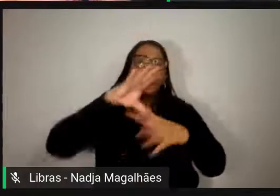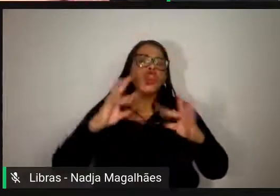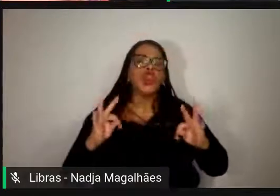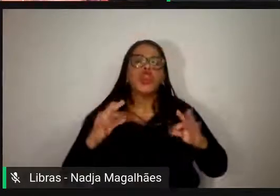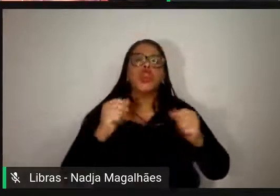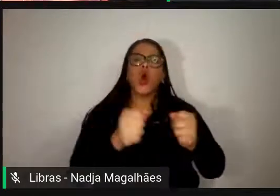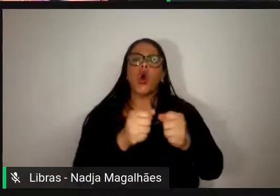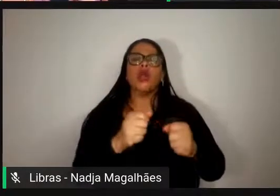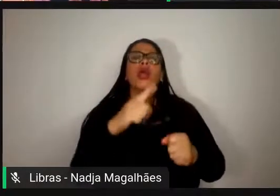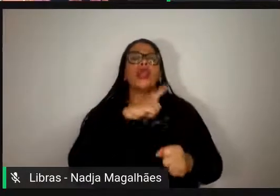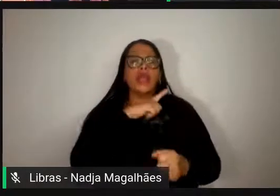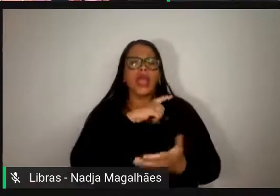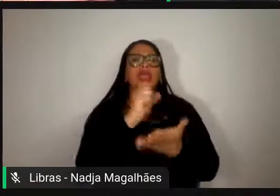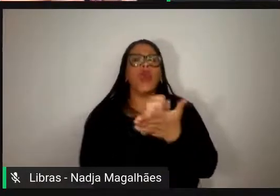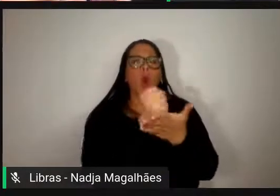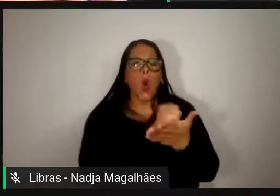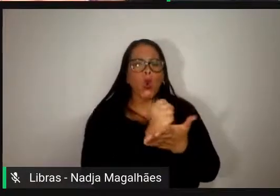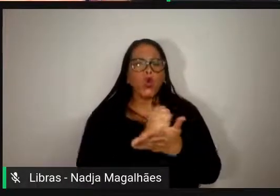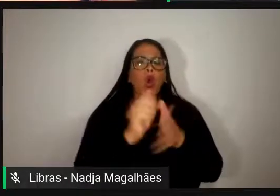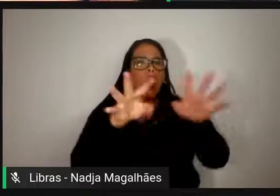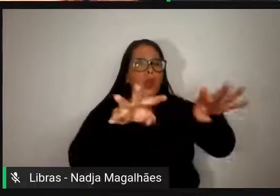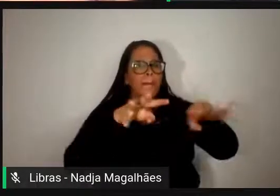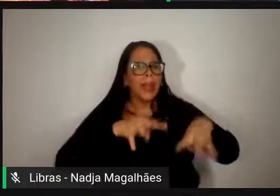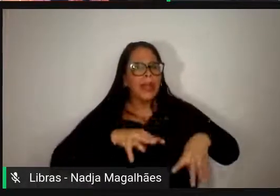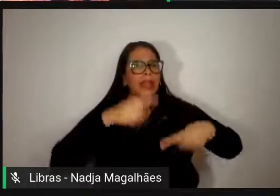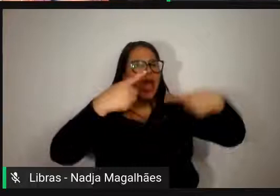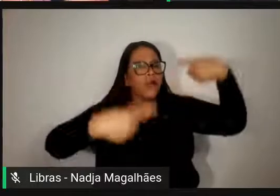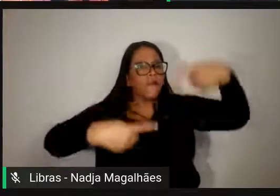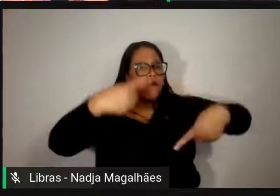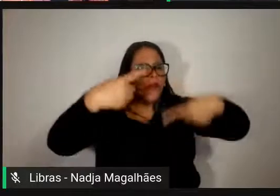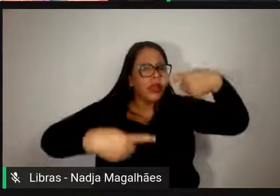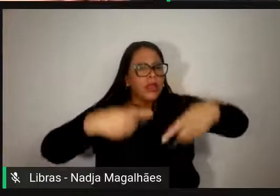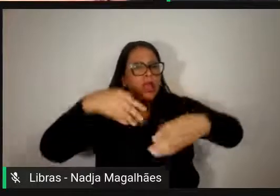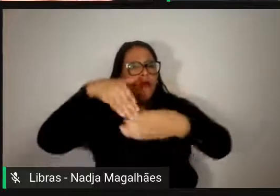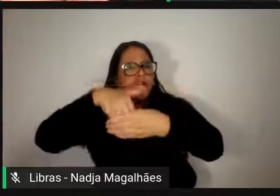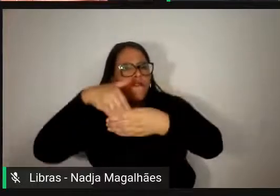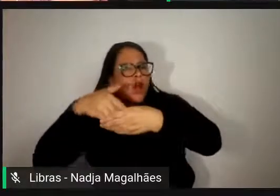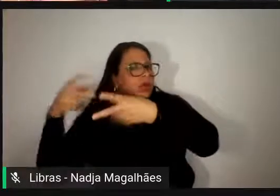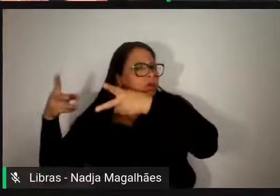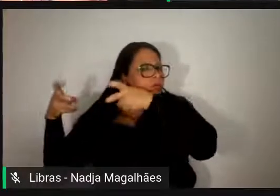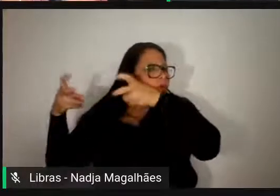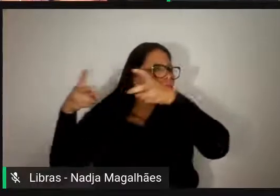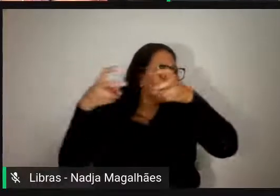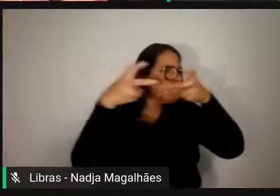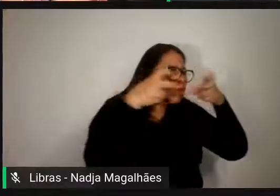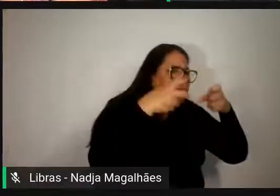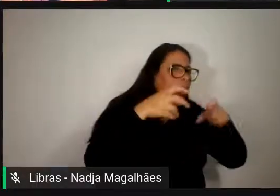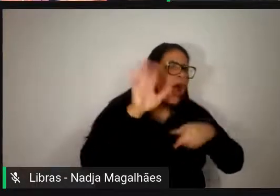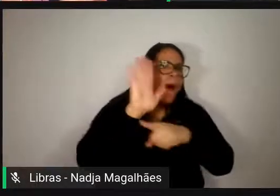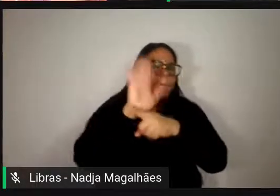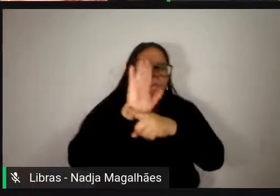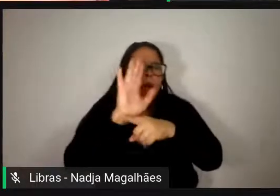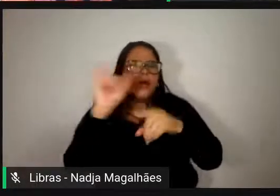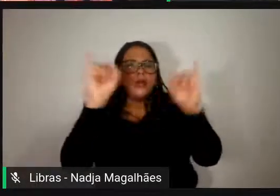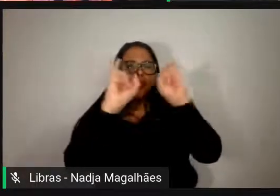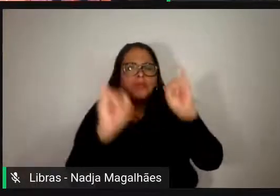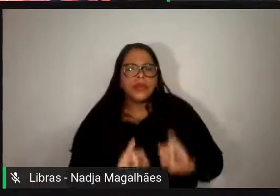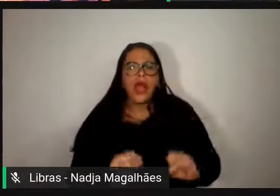Os parlamentos têm controle, sim, sobre a captação de áudio e vídeo, e o que pode ser enquadrado ou